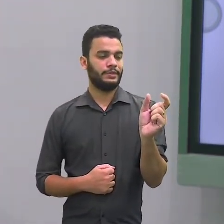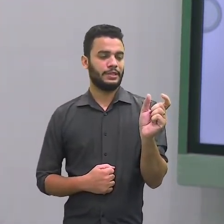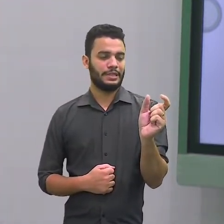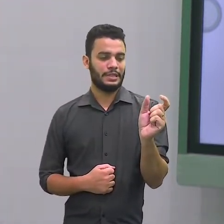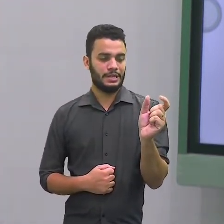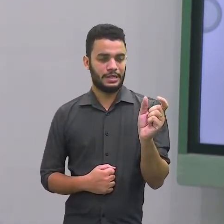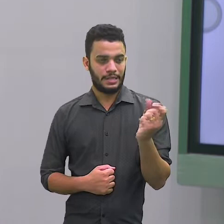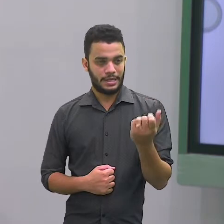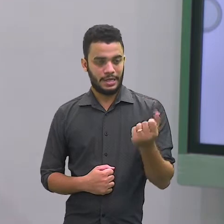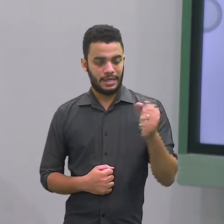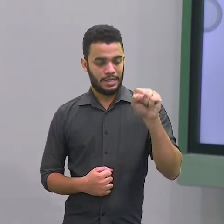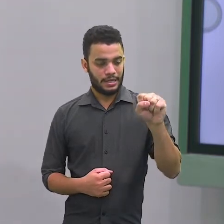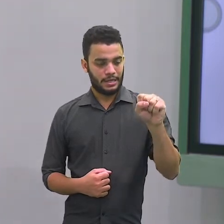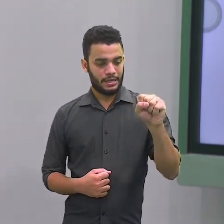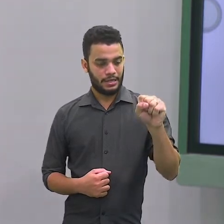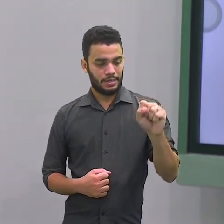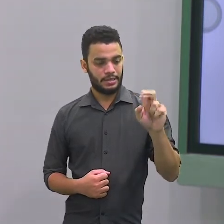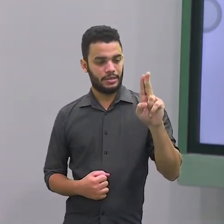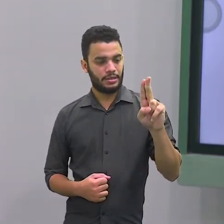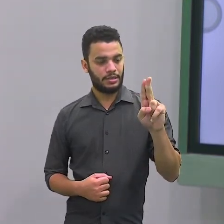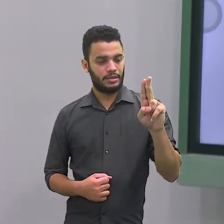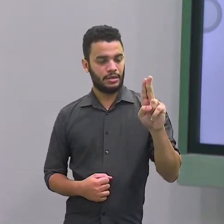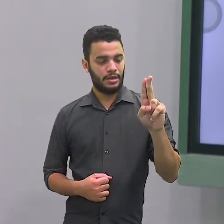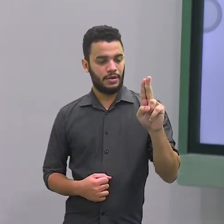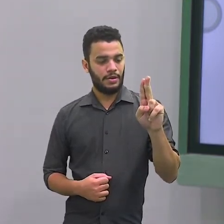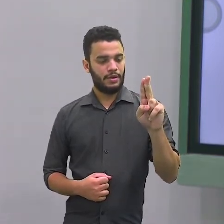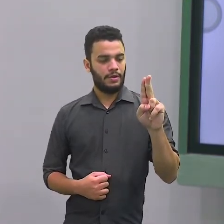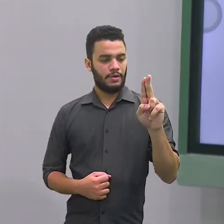S U